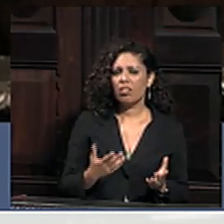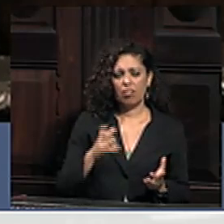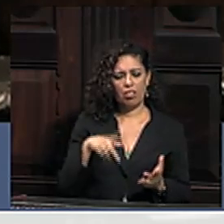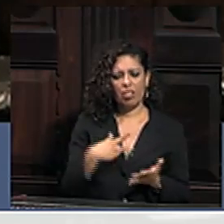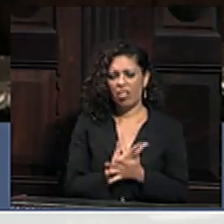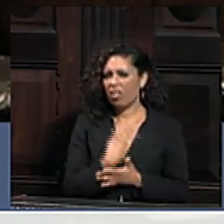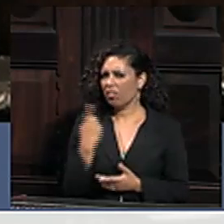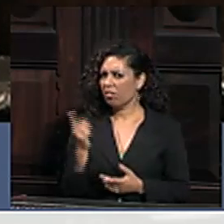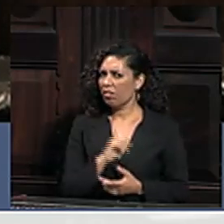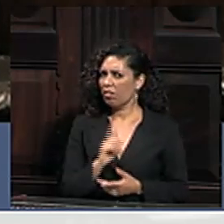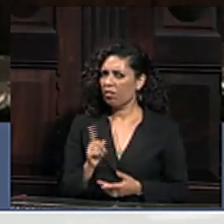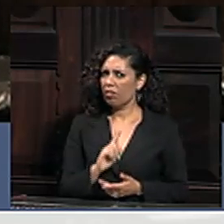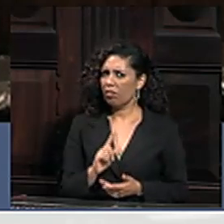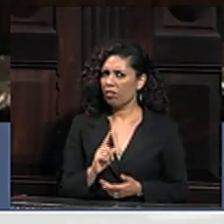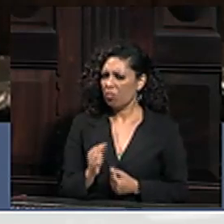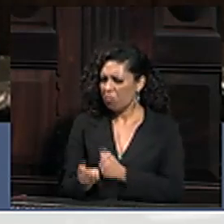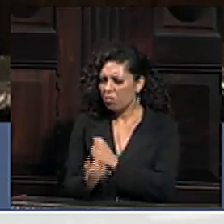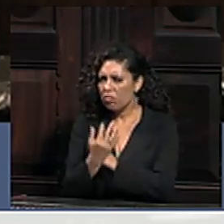nisso.